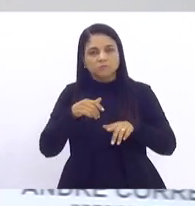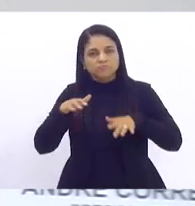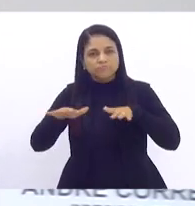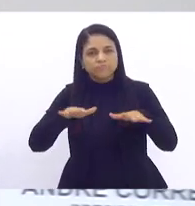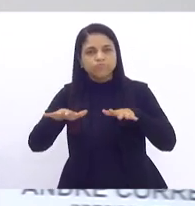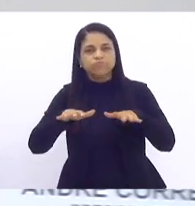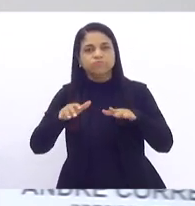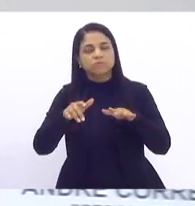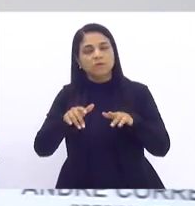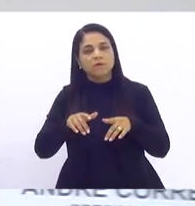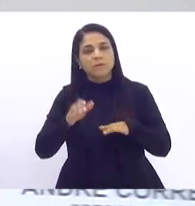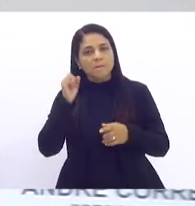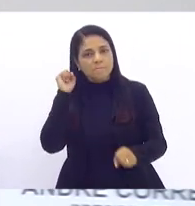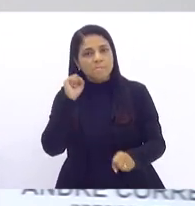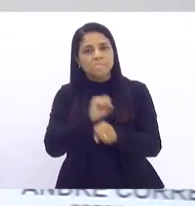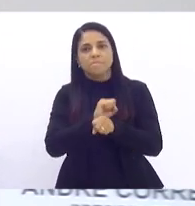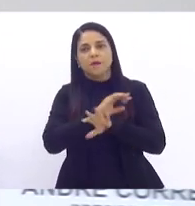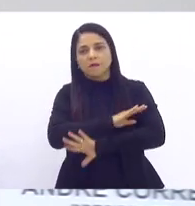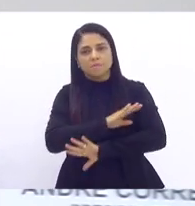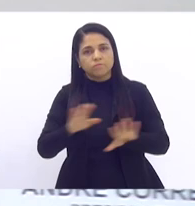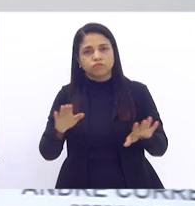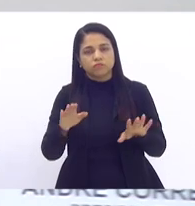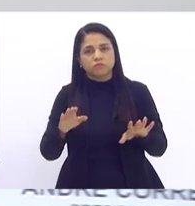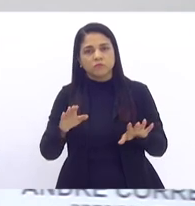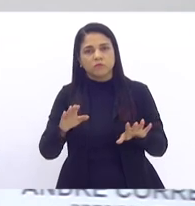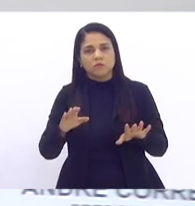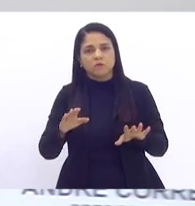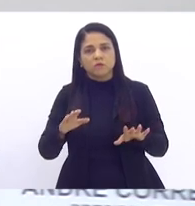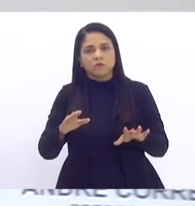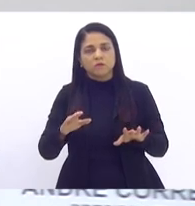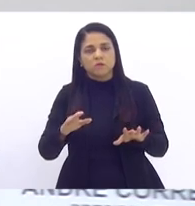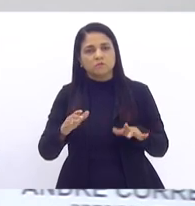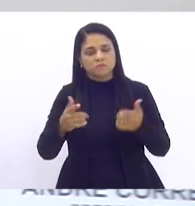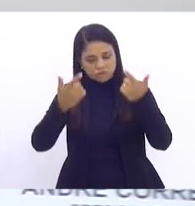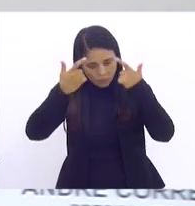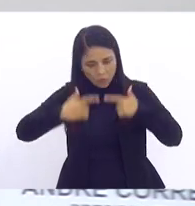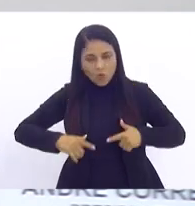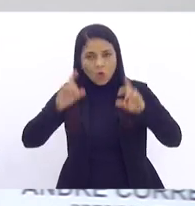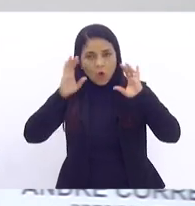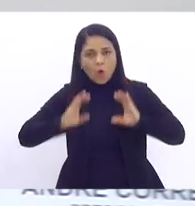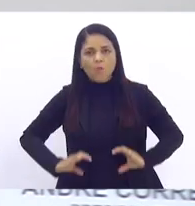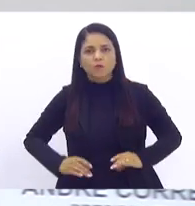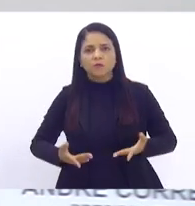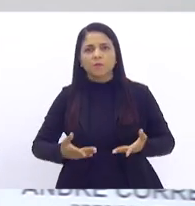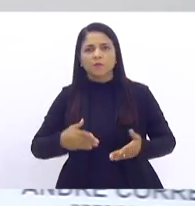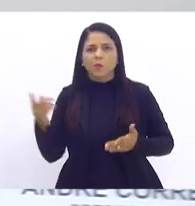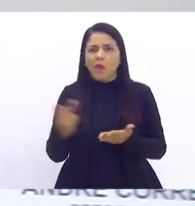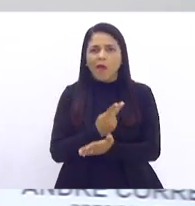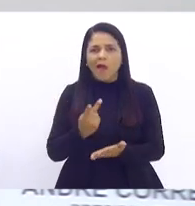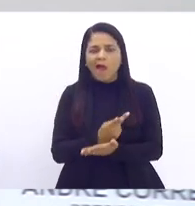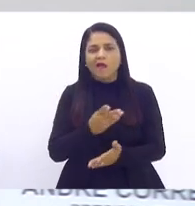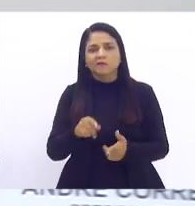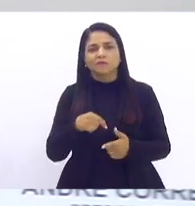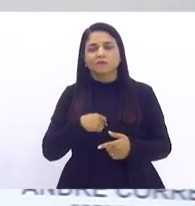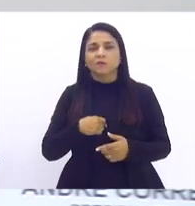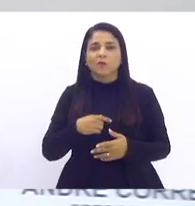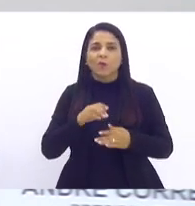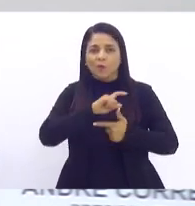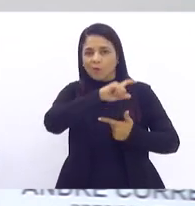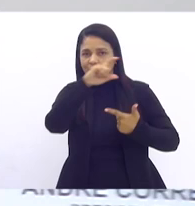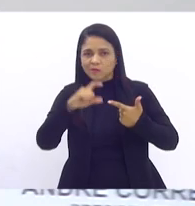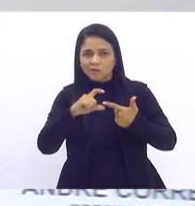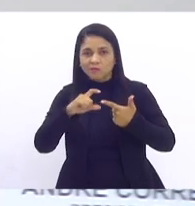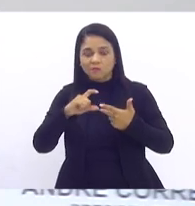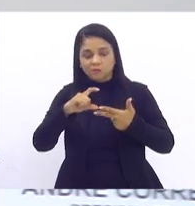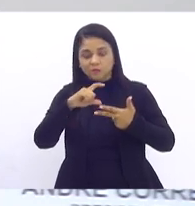para ele dar um basta né a essa postura muitas vezes é equivocada porque uma coisa mais fácil do mundo é o poder já que mandar um projeto de